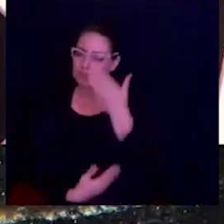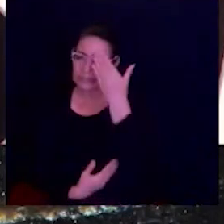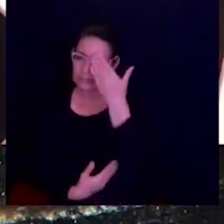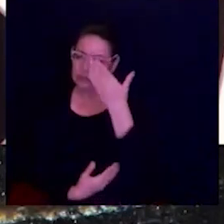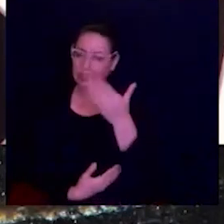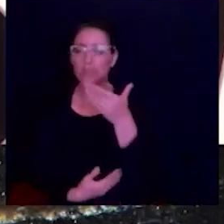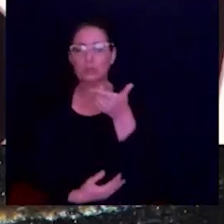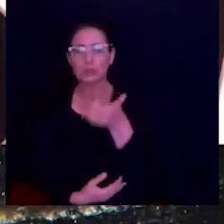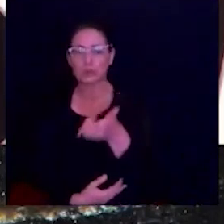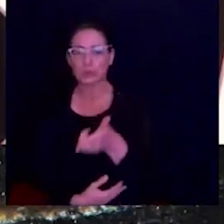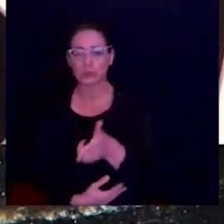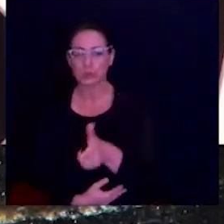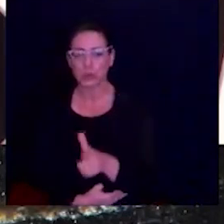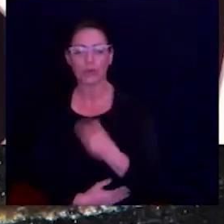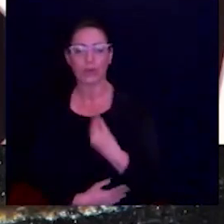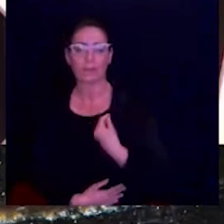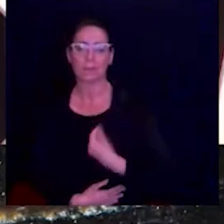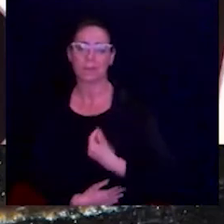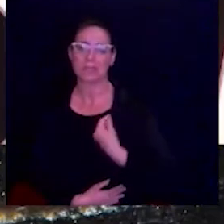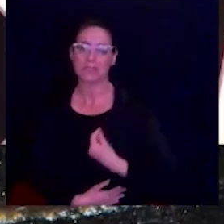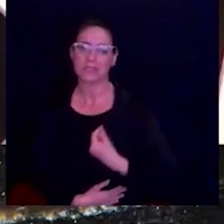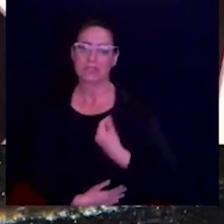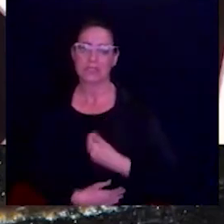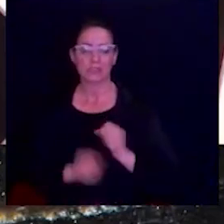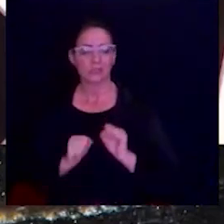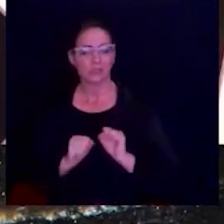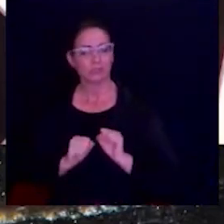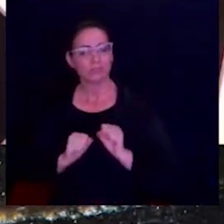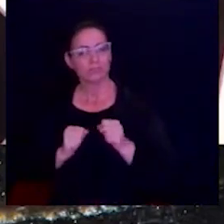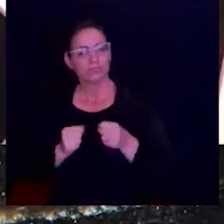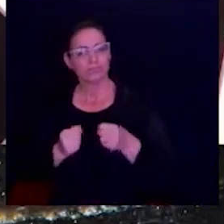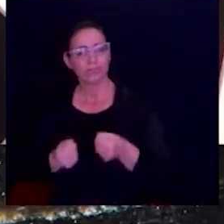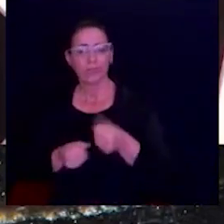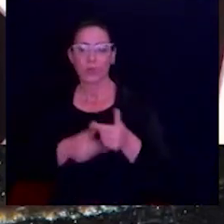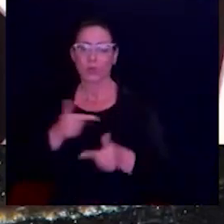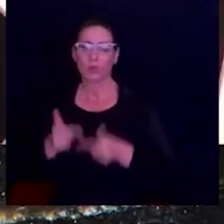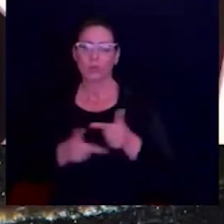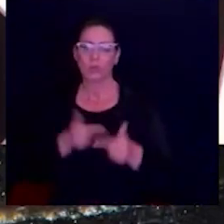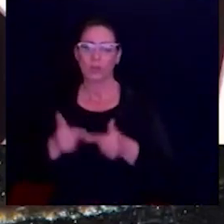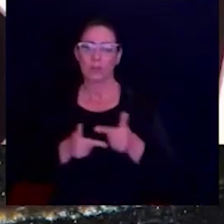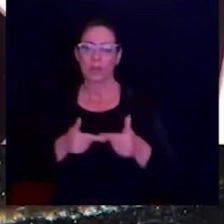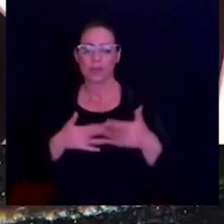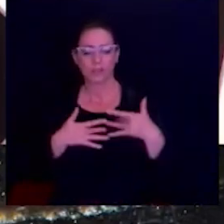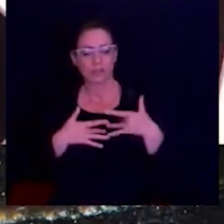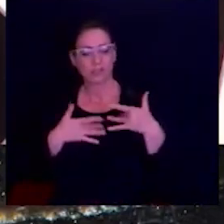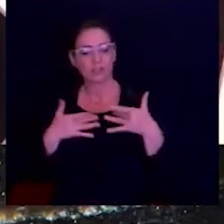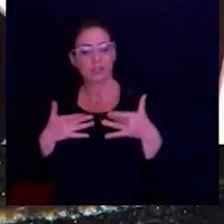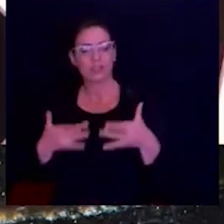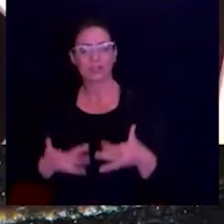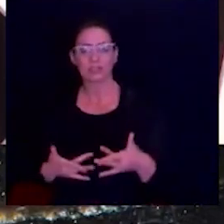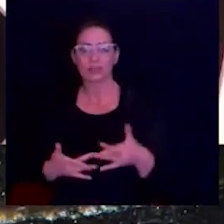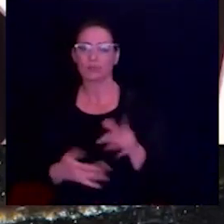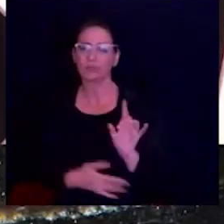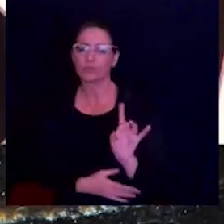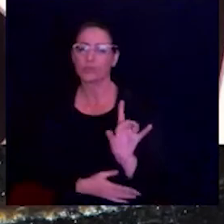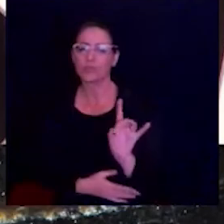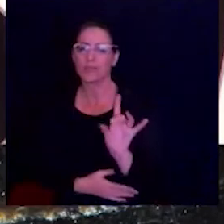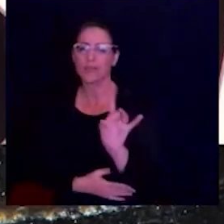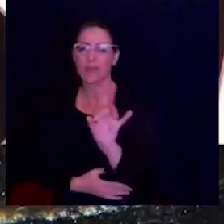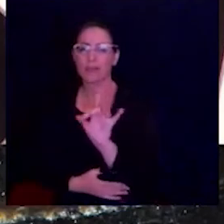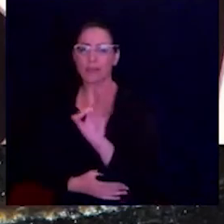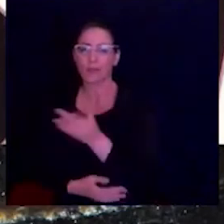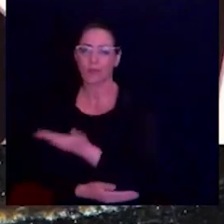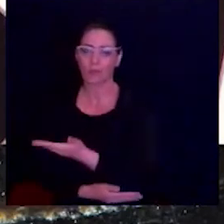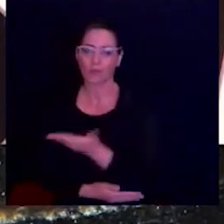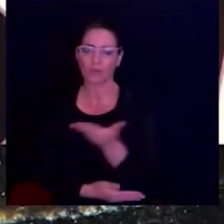mais uma vez a presença, o esforço, o trabalho e a dedicação de cada um, de cada